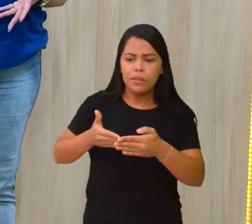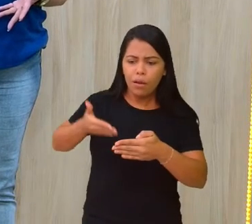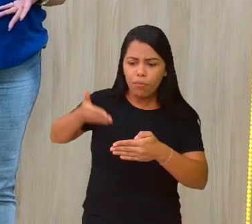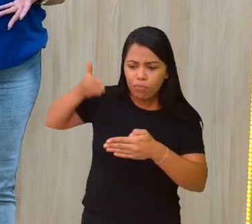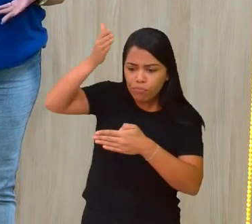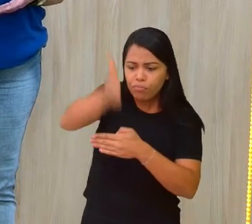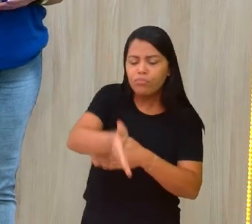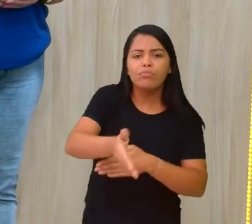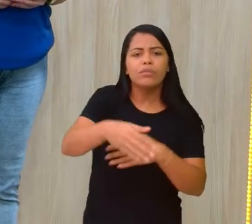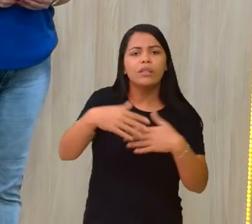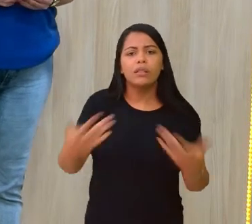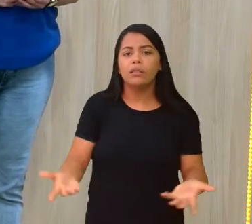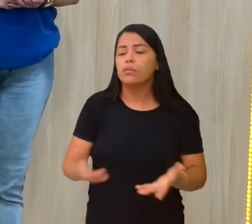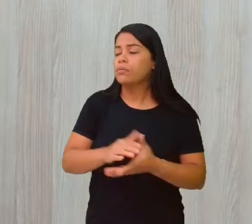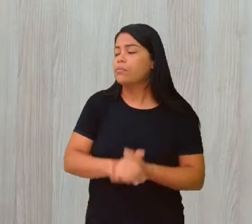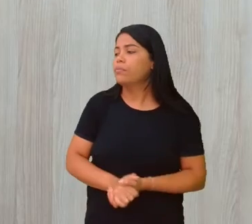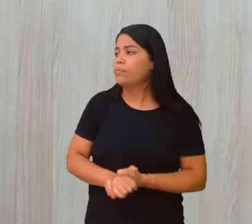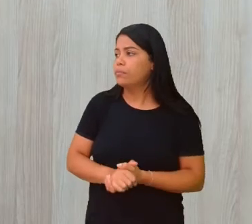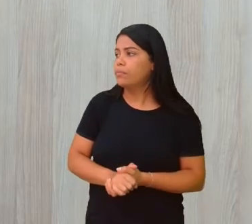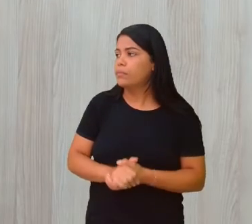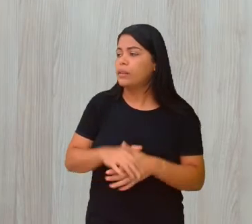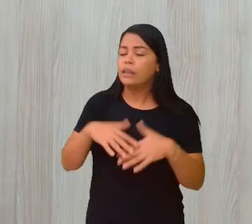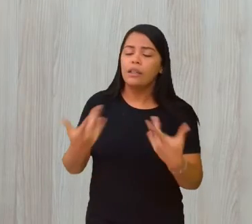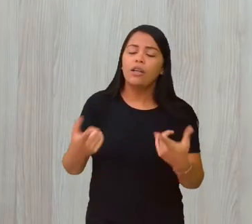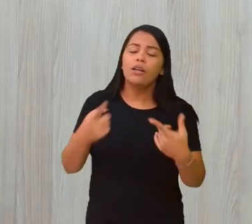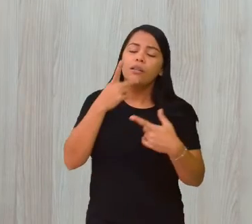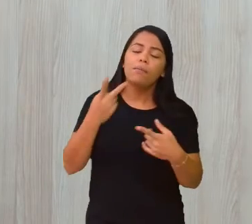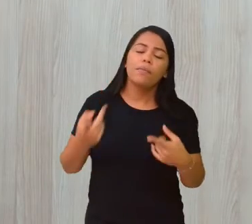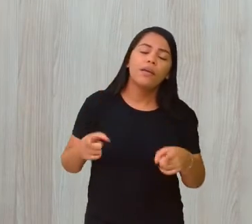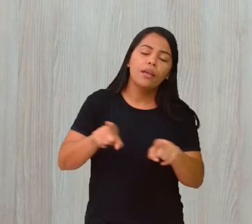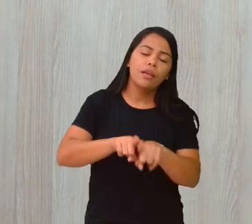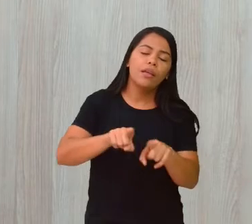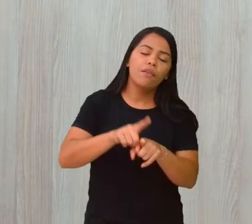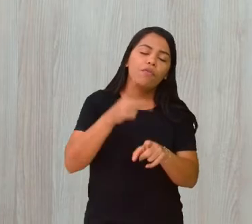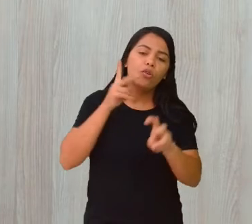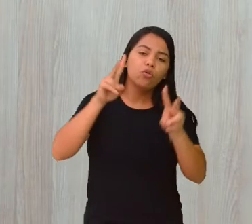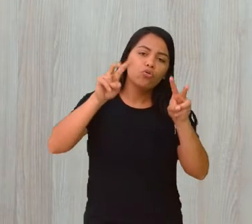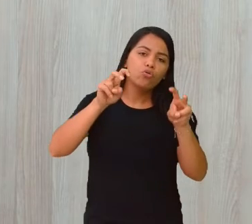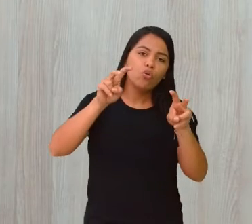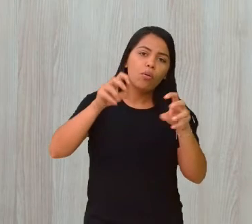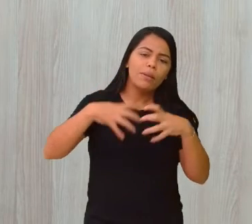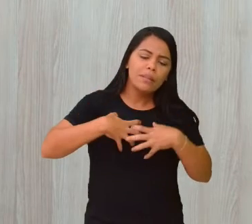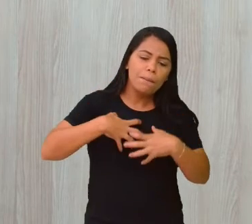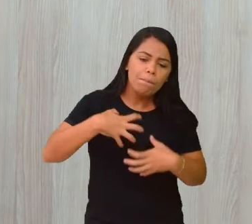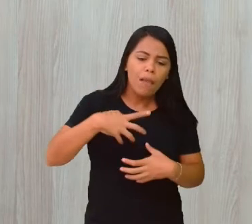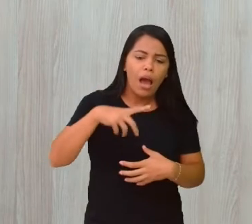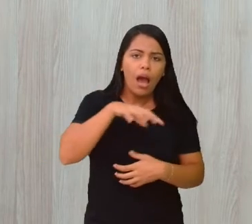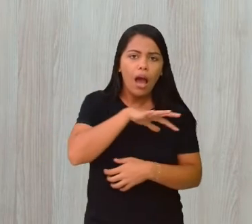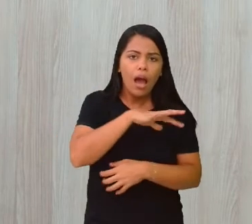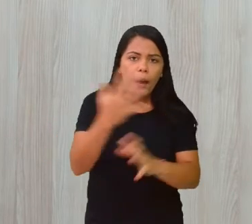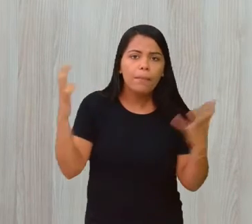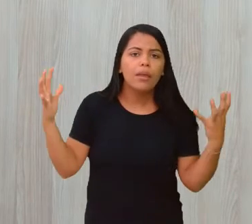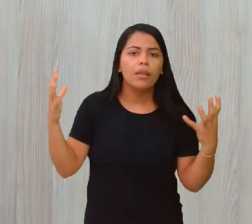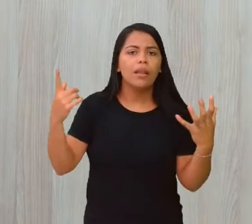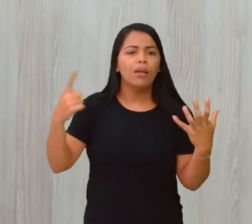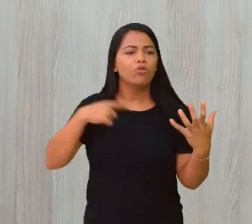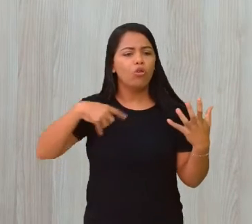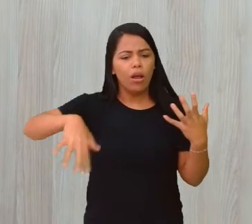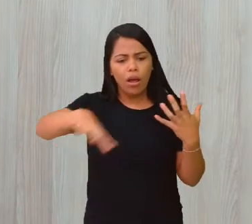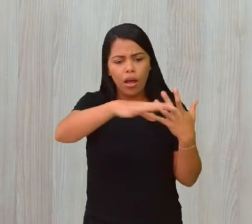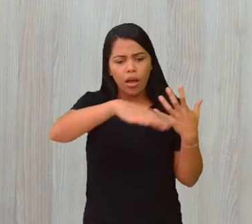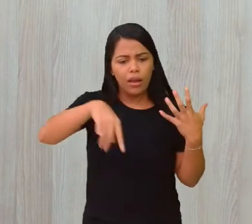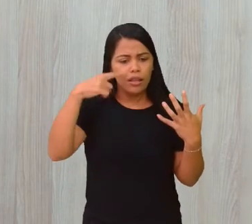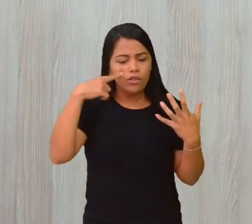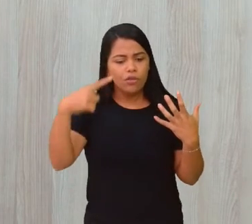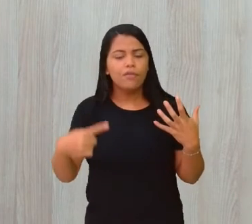né? Pode falar, esses impactos ambientais, né? De todo esse cenário que a gente vive, né? De